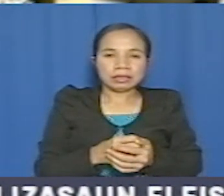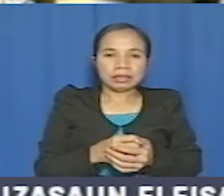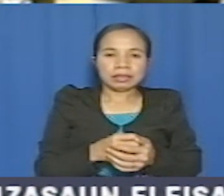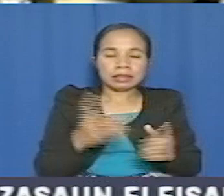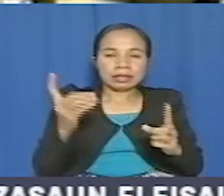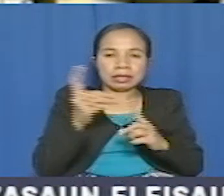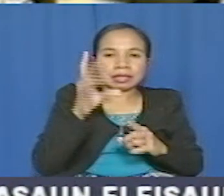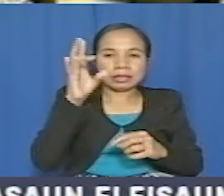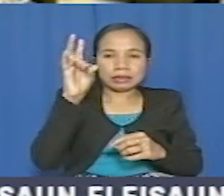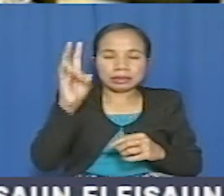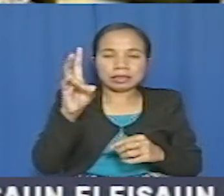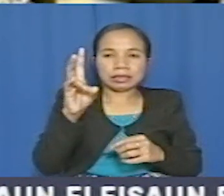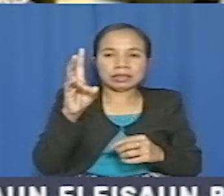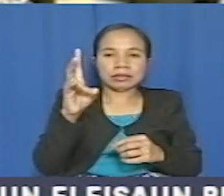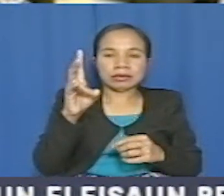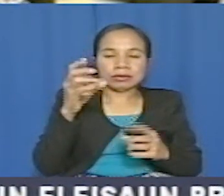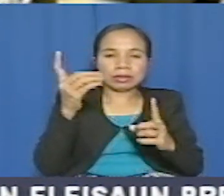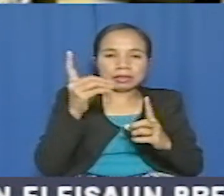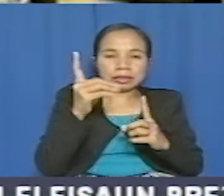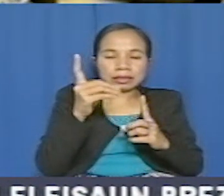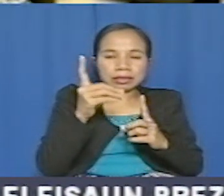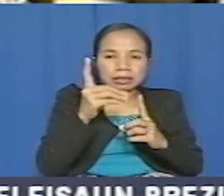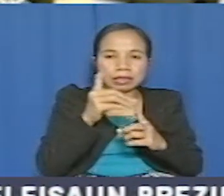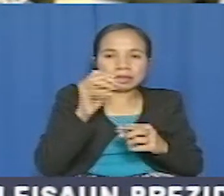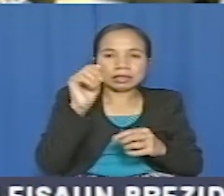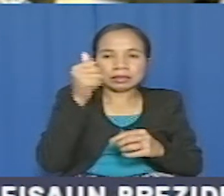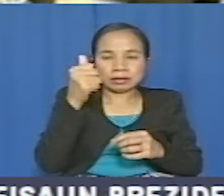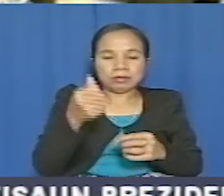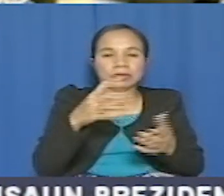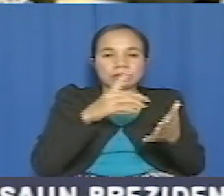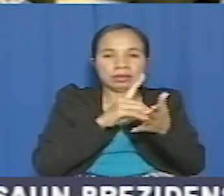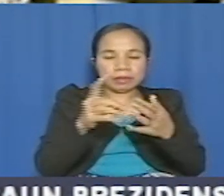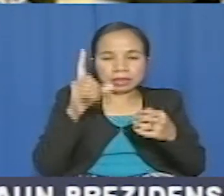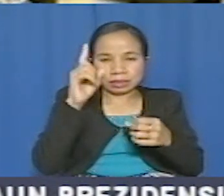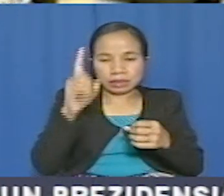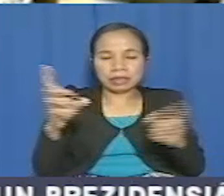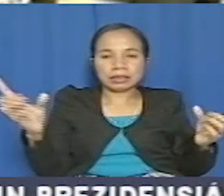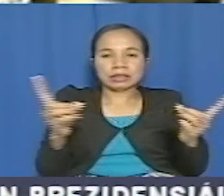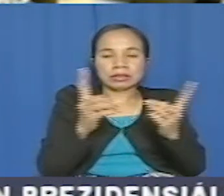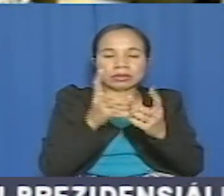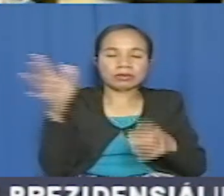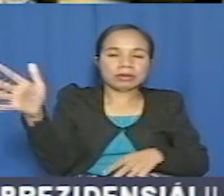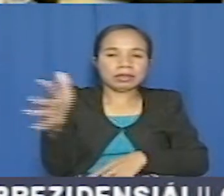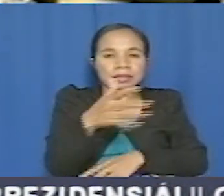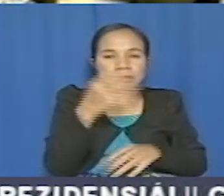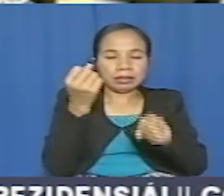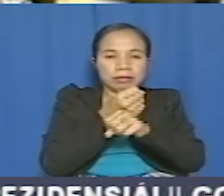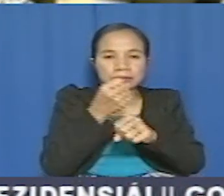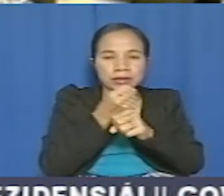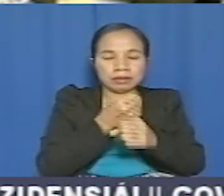seti ate dia des dia semana danelar se acontece animbot